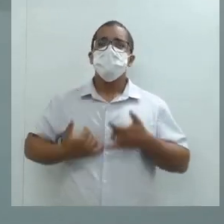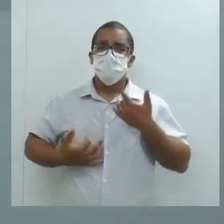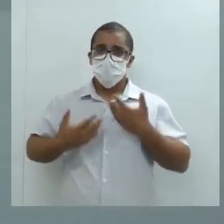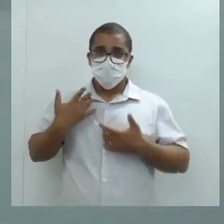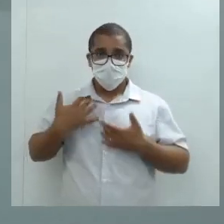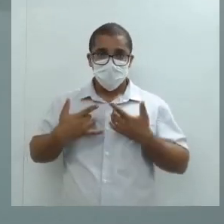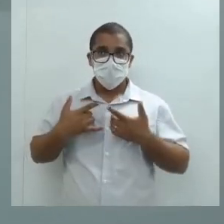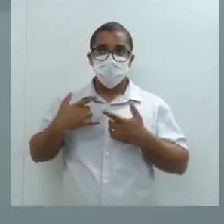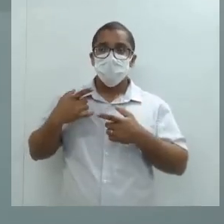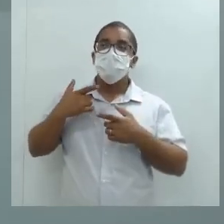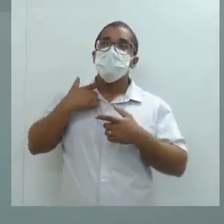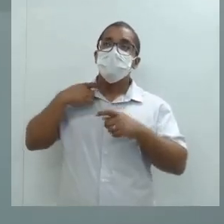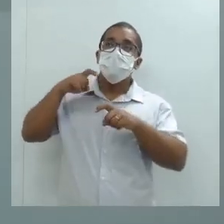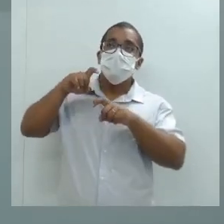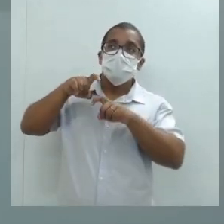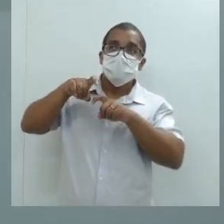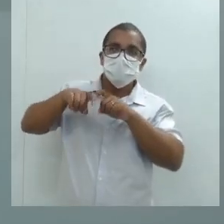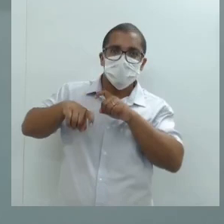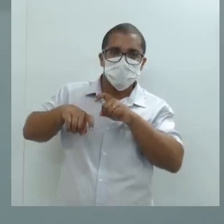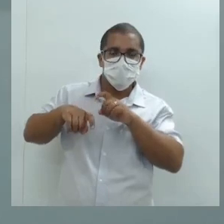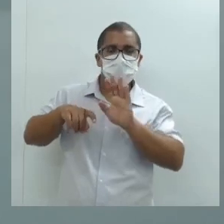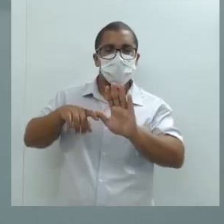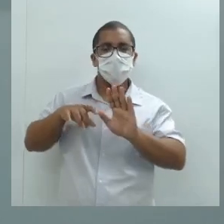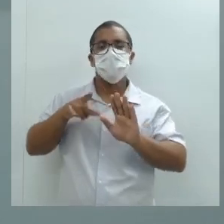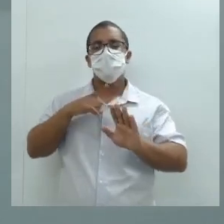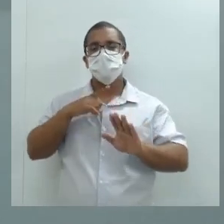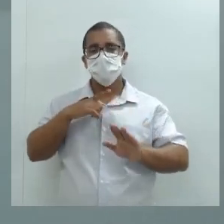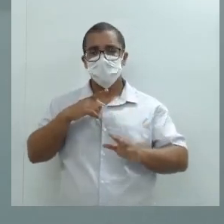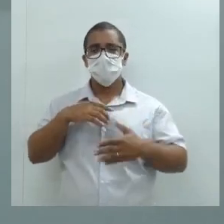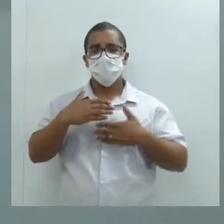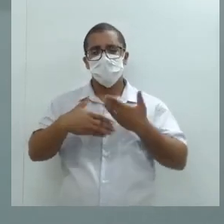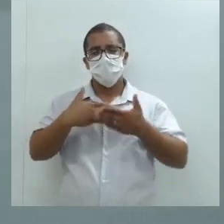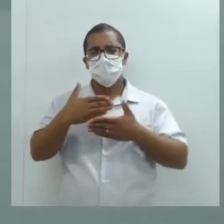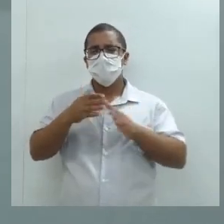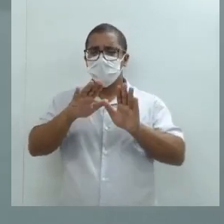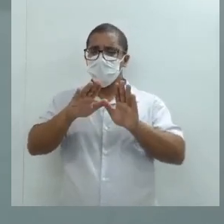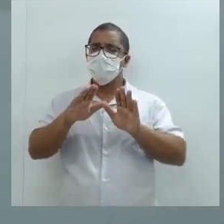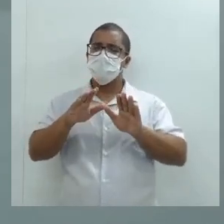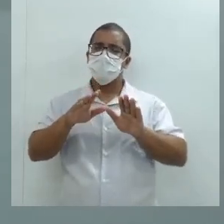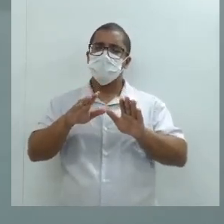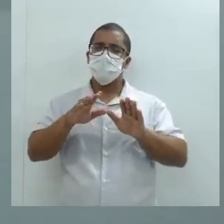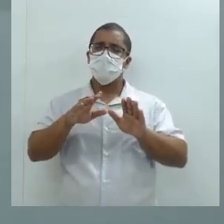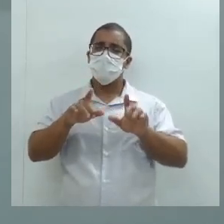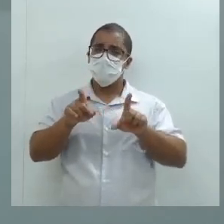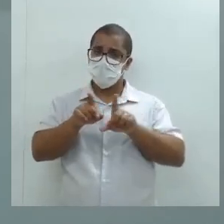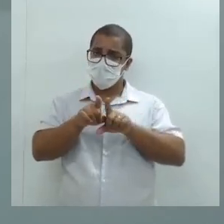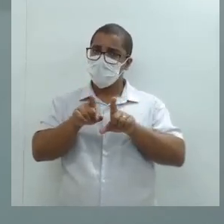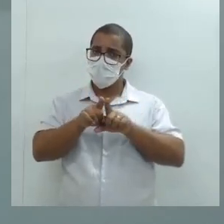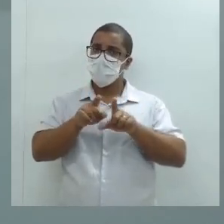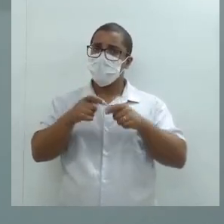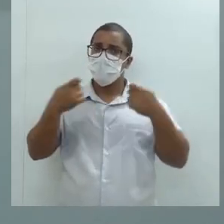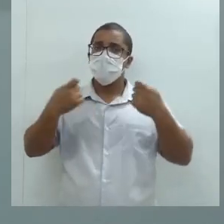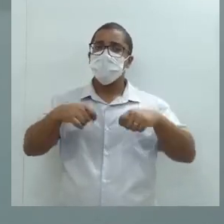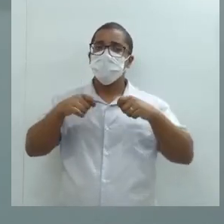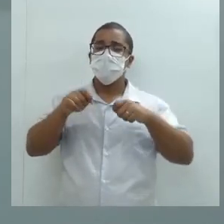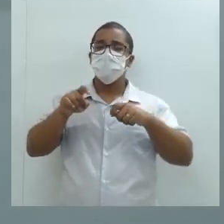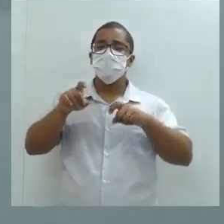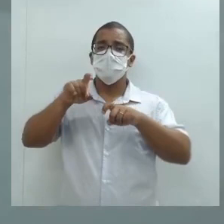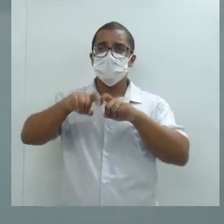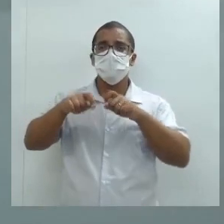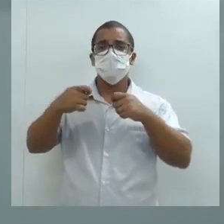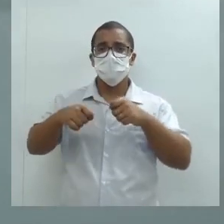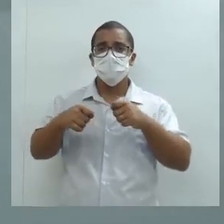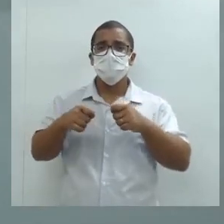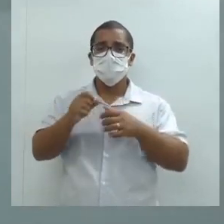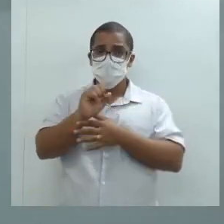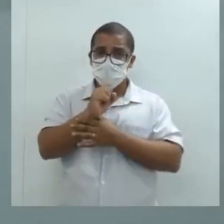que vai te atrair para que você tenha uma atividade sexual, mas que essa atividade sexual ela seja